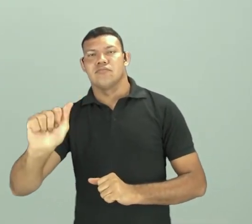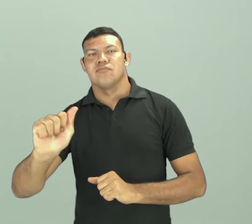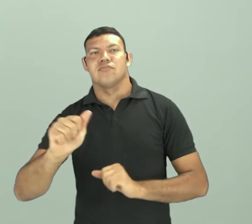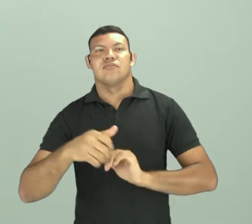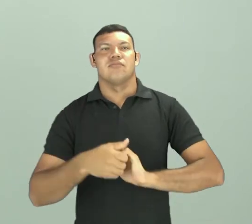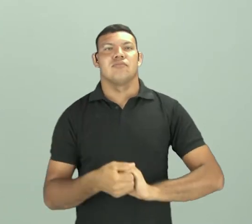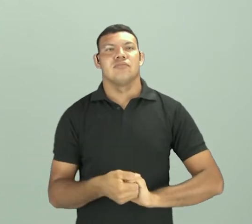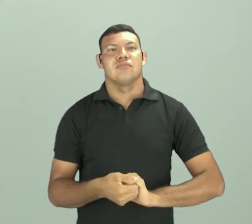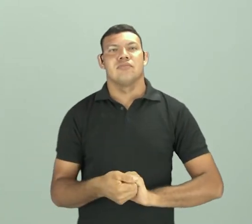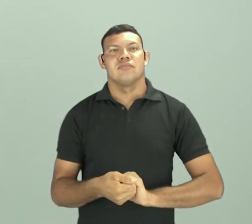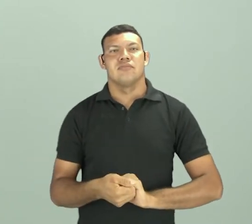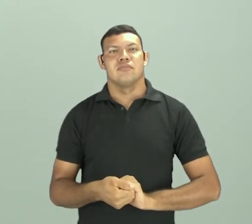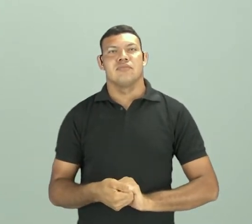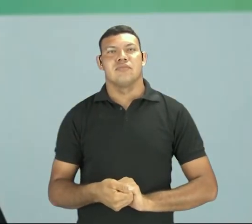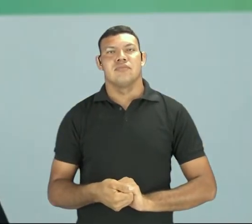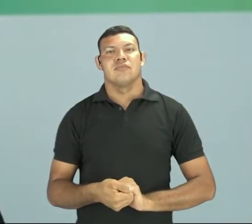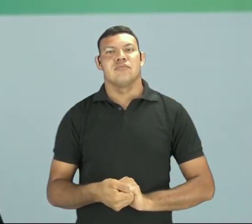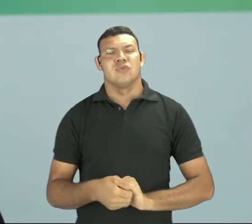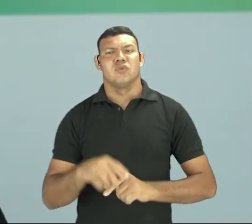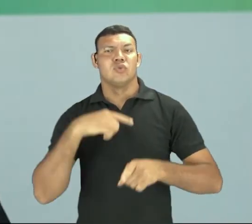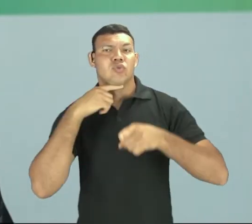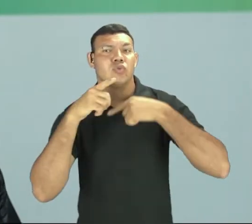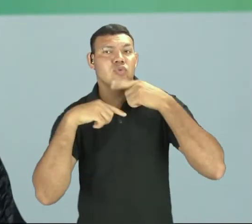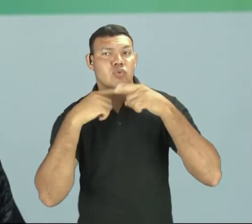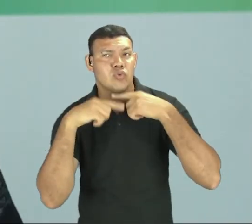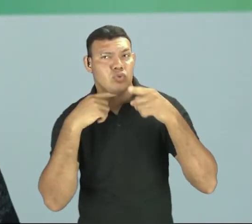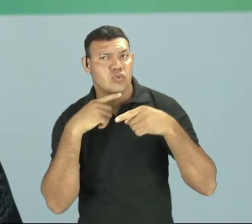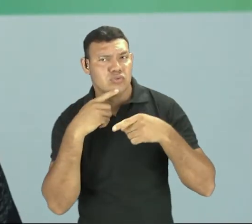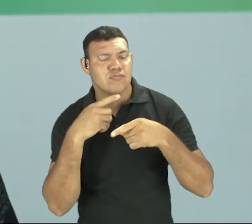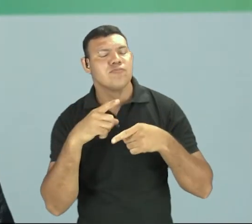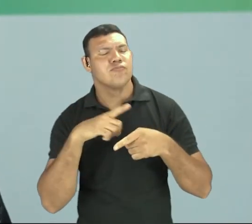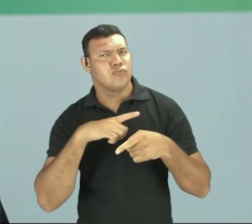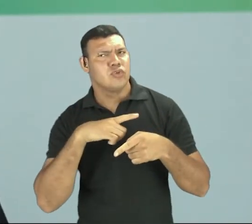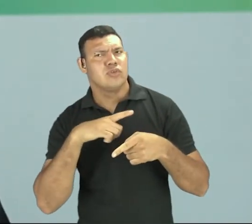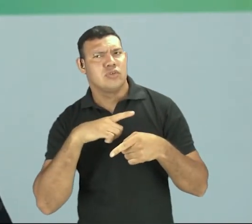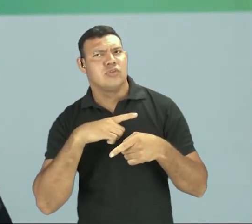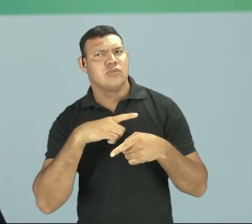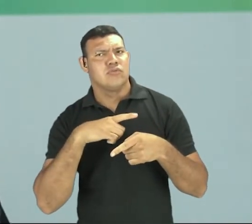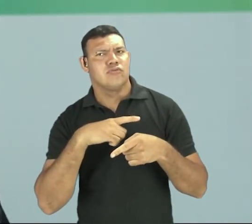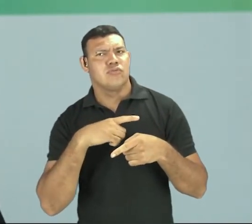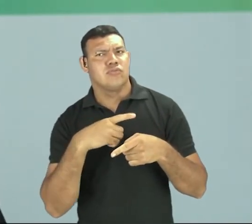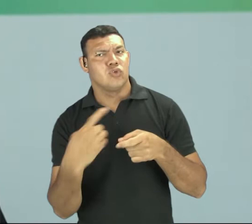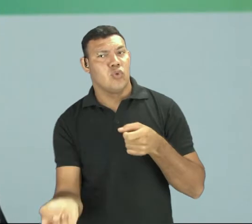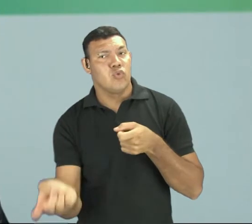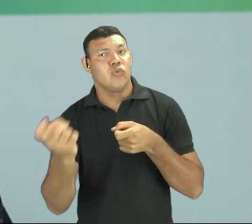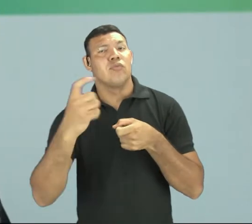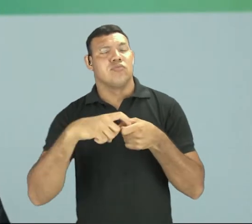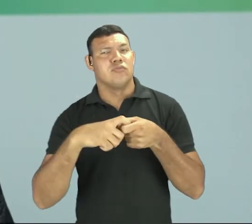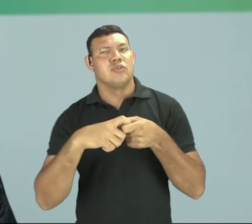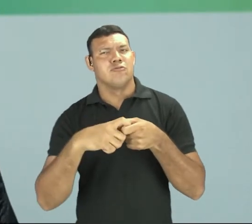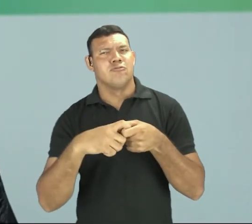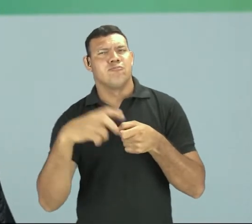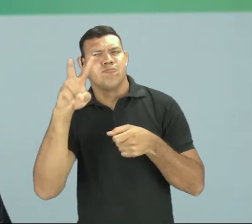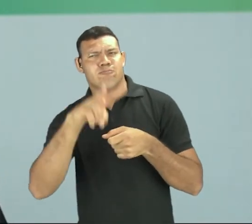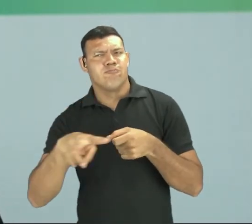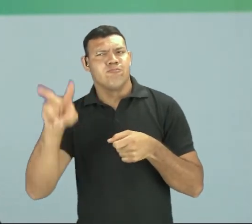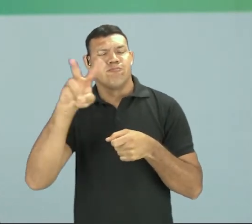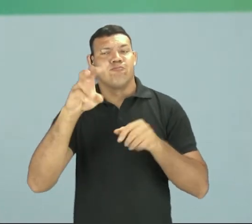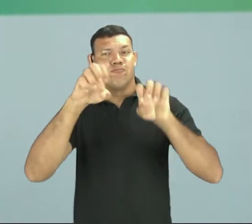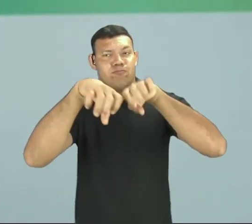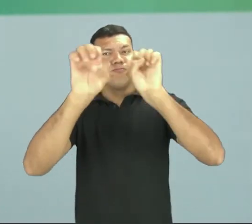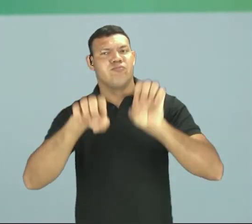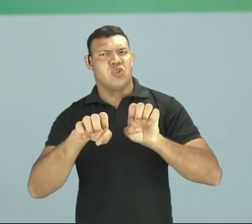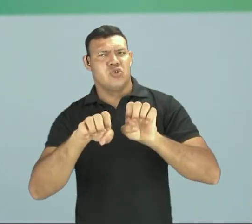good. Se tiverem alguma dúvida, por favor, voltem e vejam a estrutura novamente. É simplesmente pegar a estrutura. Nada muito complicado.